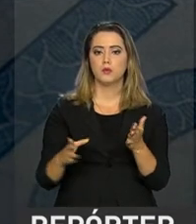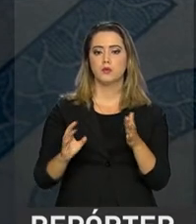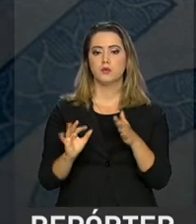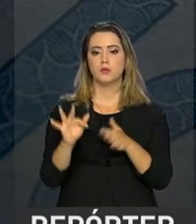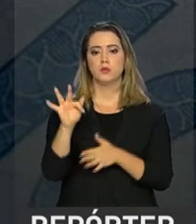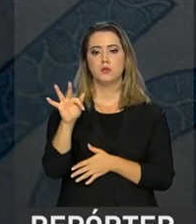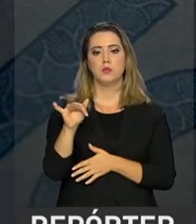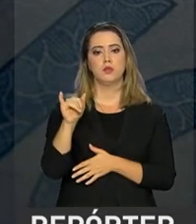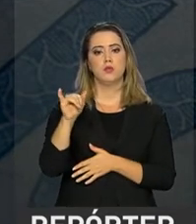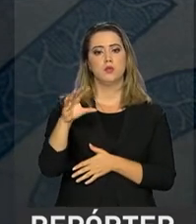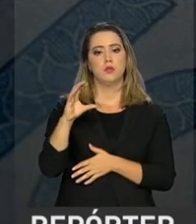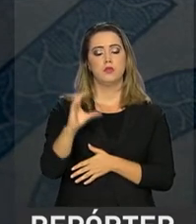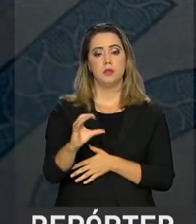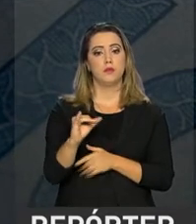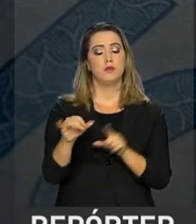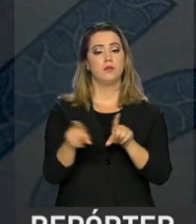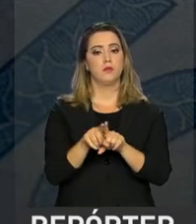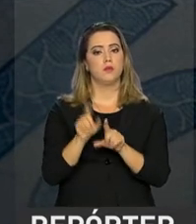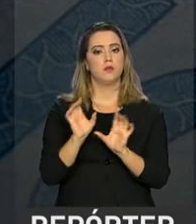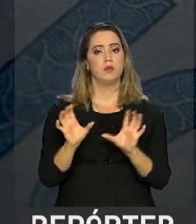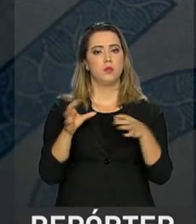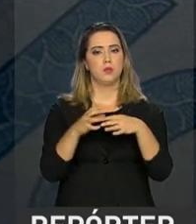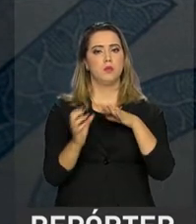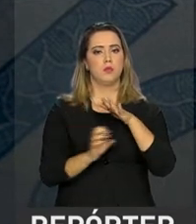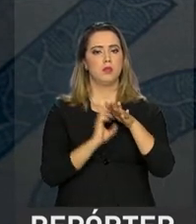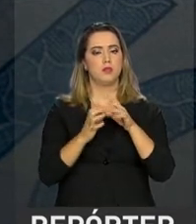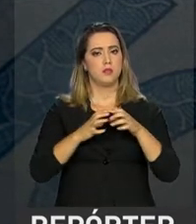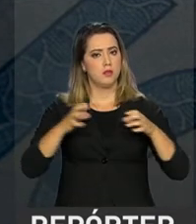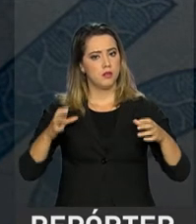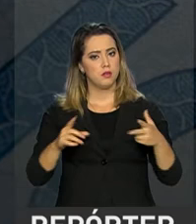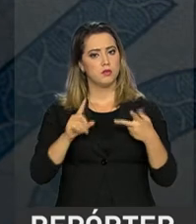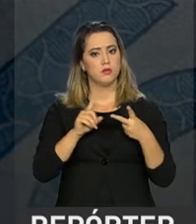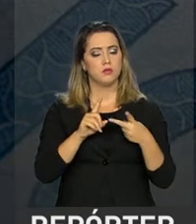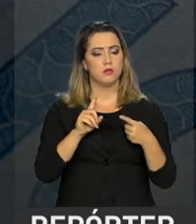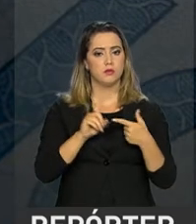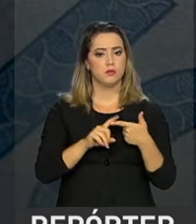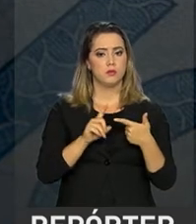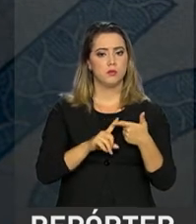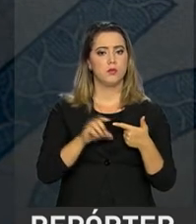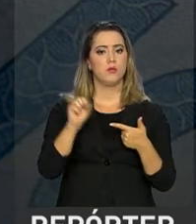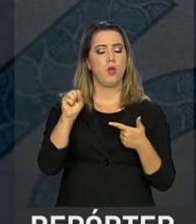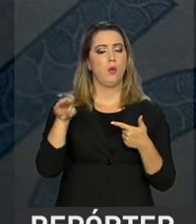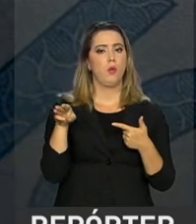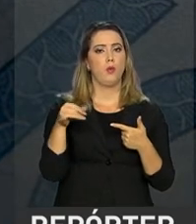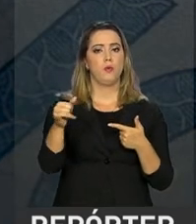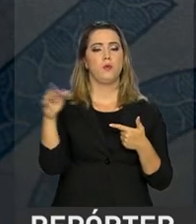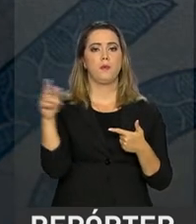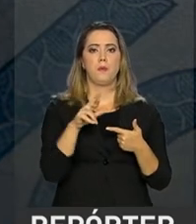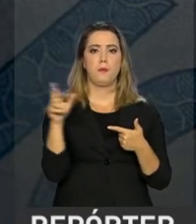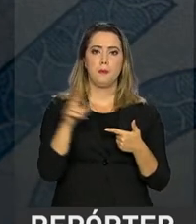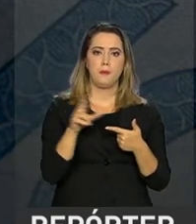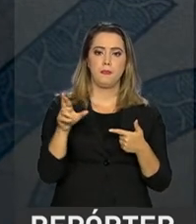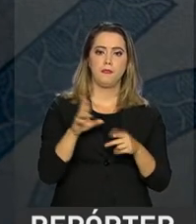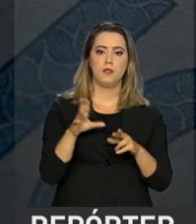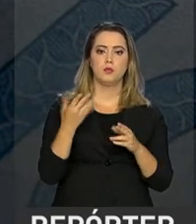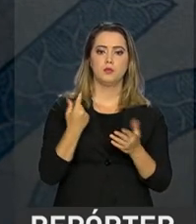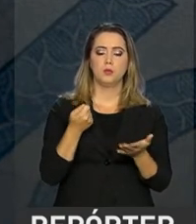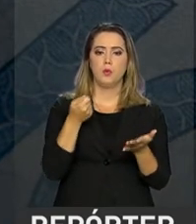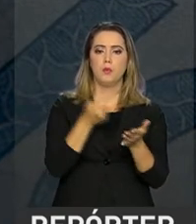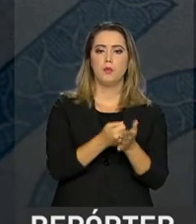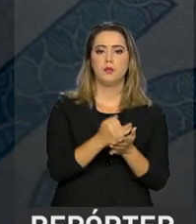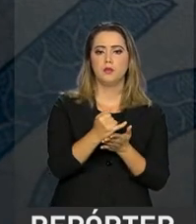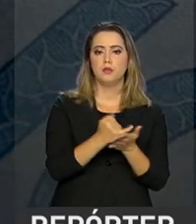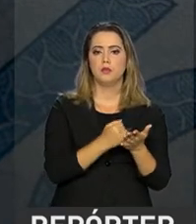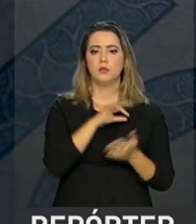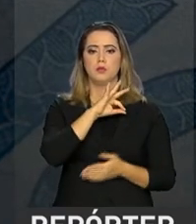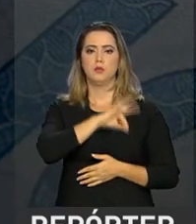investimentos fechados para grandes investidores 8 bilhões trezentos milhões de reais com a remuneração da folha